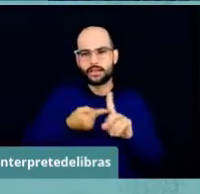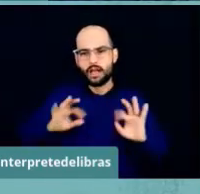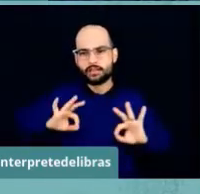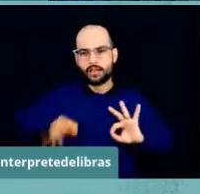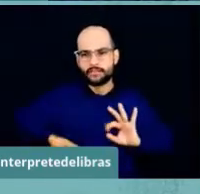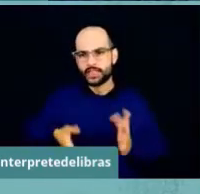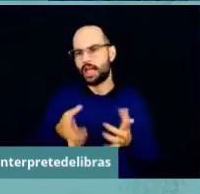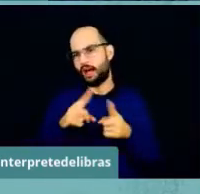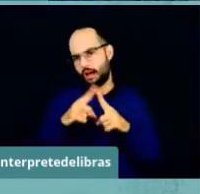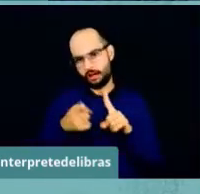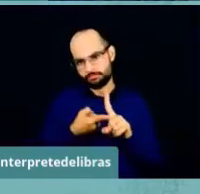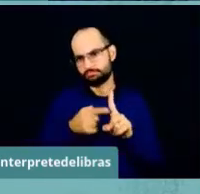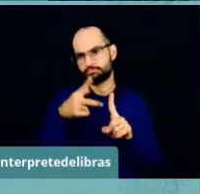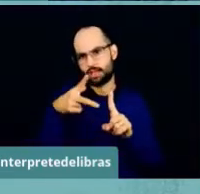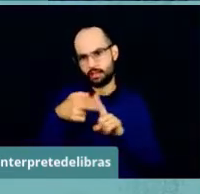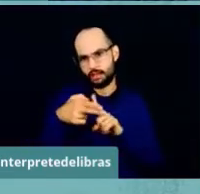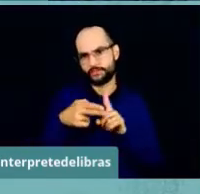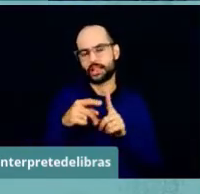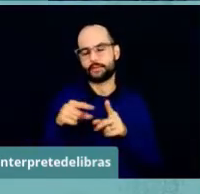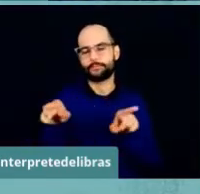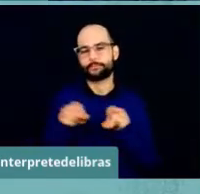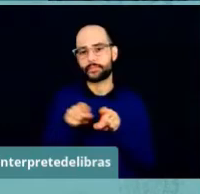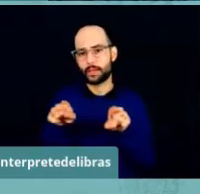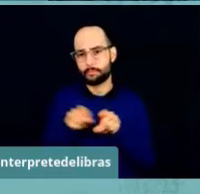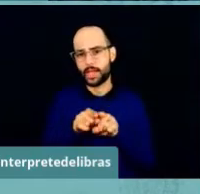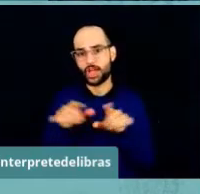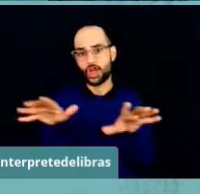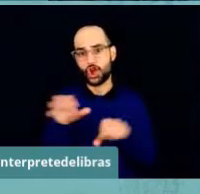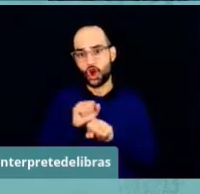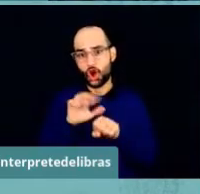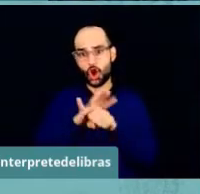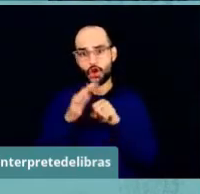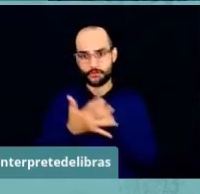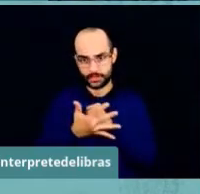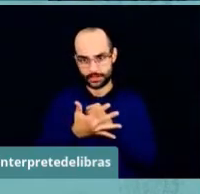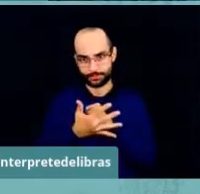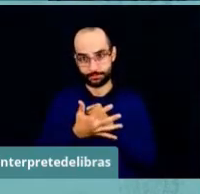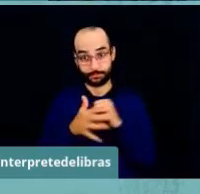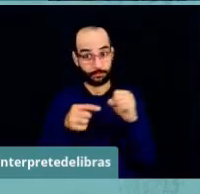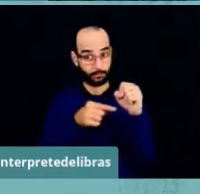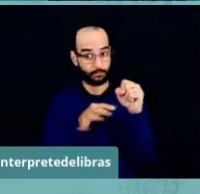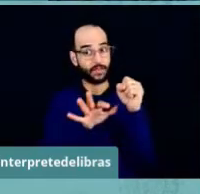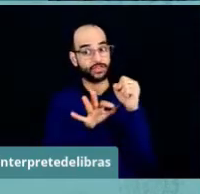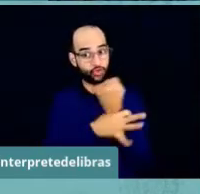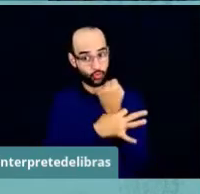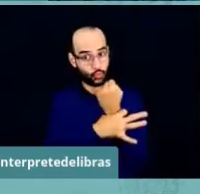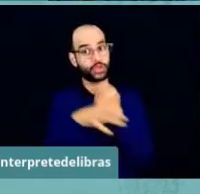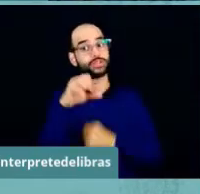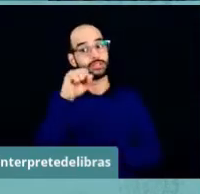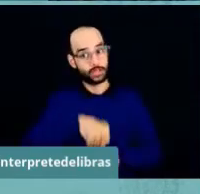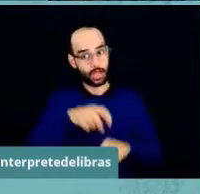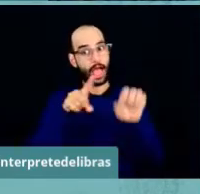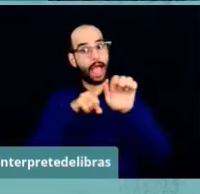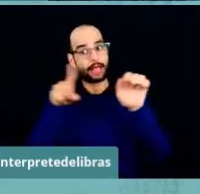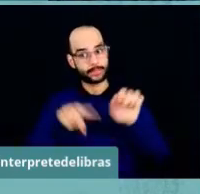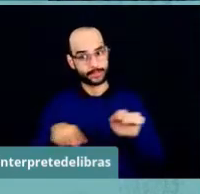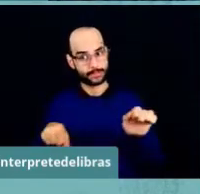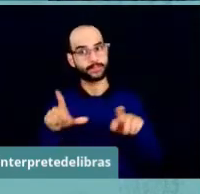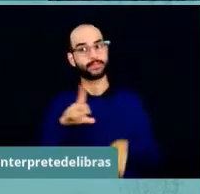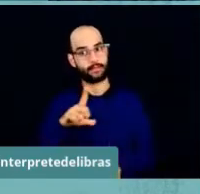própria Covid. Então, a vacina continua sendo segura, mesmo a gente tendo alguns